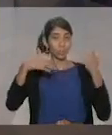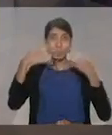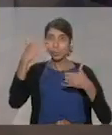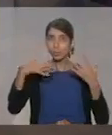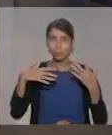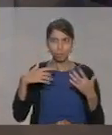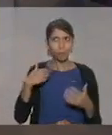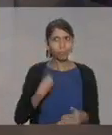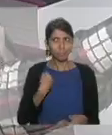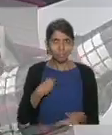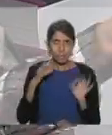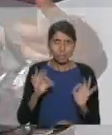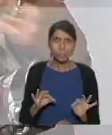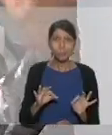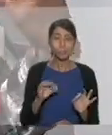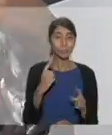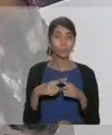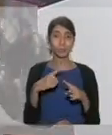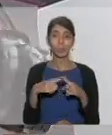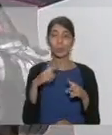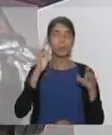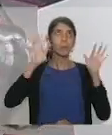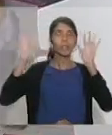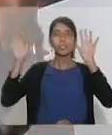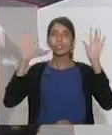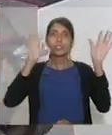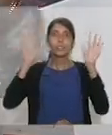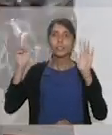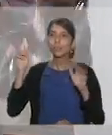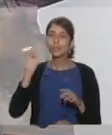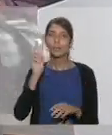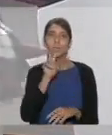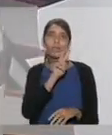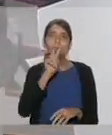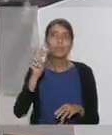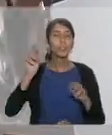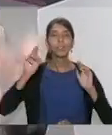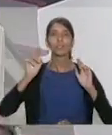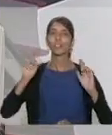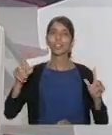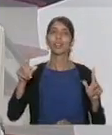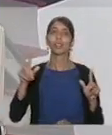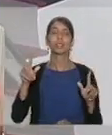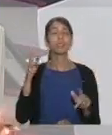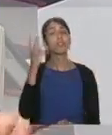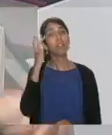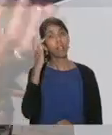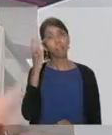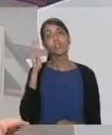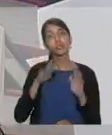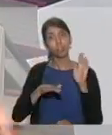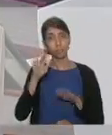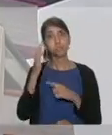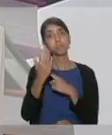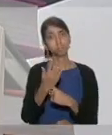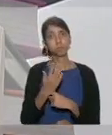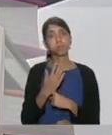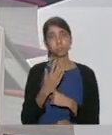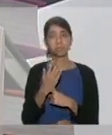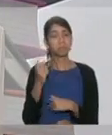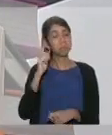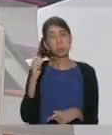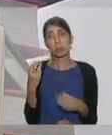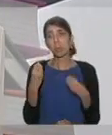conto a situação, ele chega a perguntar, eu estava lá mesmo? Porque eu imagino, eu vejo tudo muito diferente. Eu acho que talvez isso tenha me